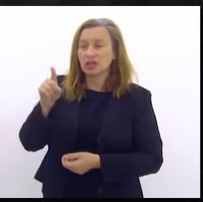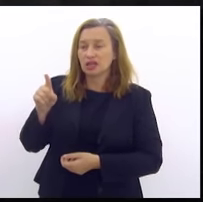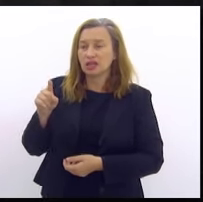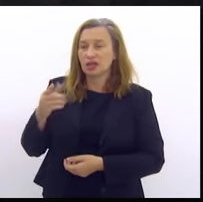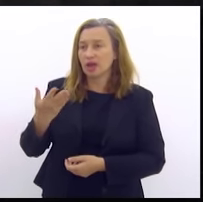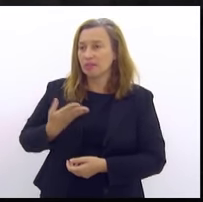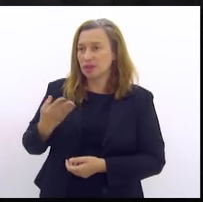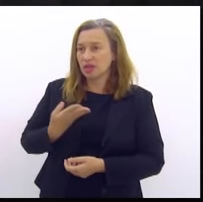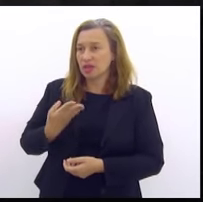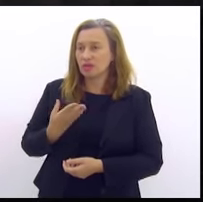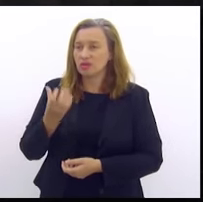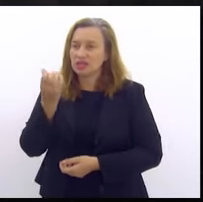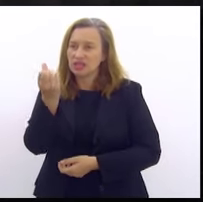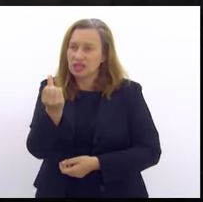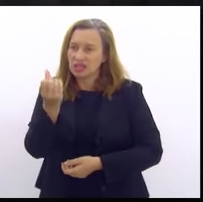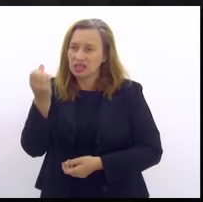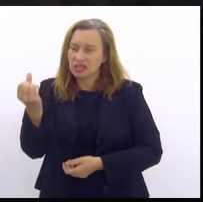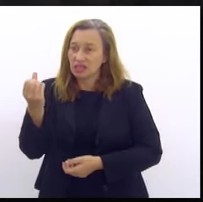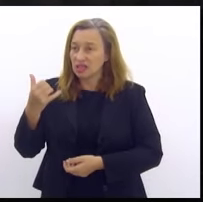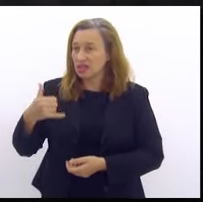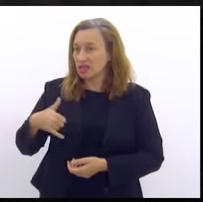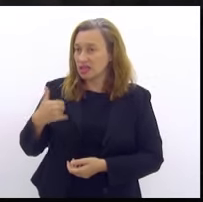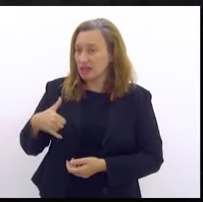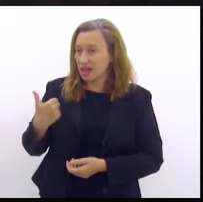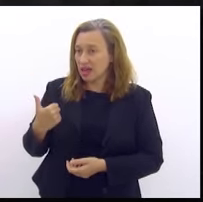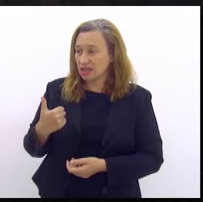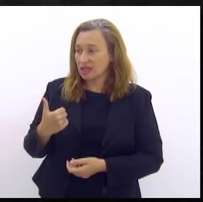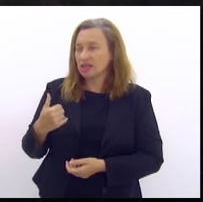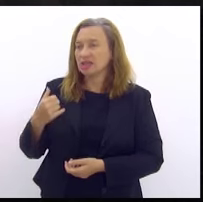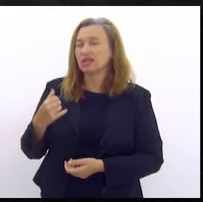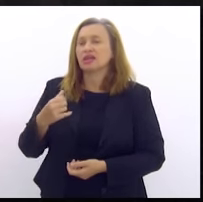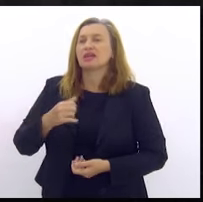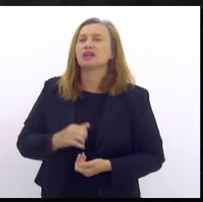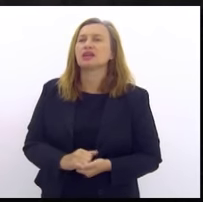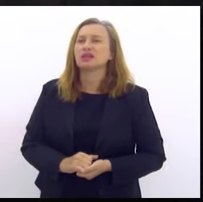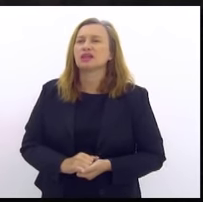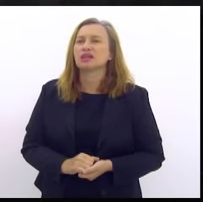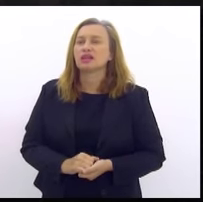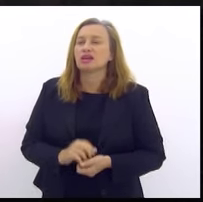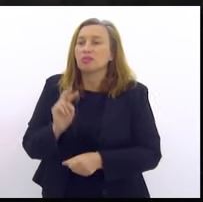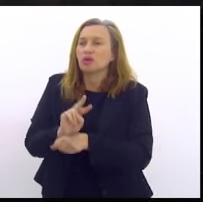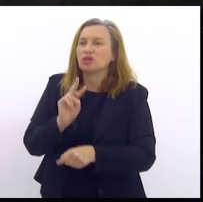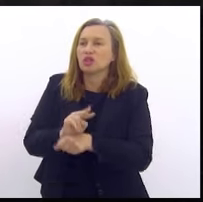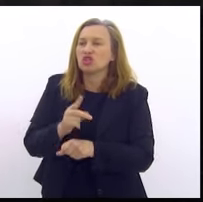xará de 67 anos, tentando ajudar uma senhora,